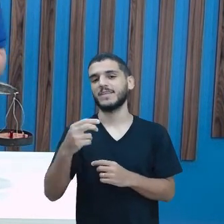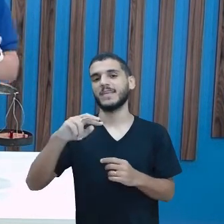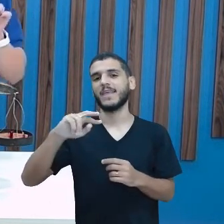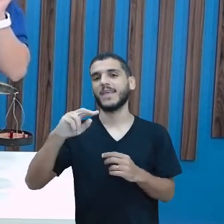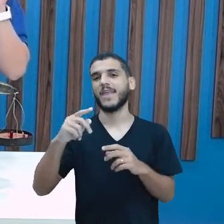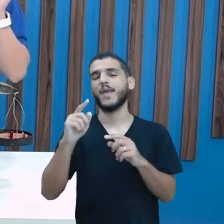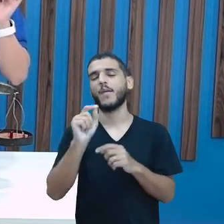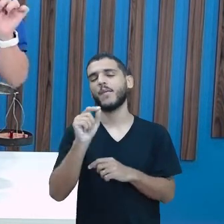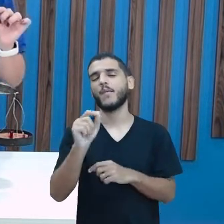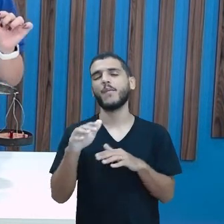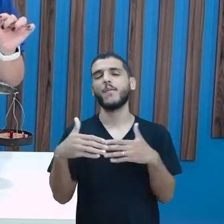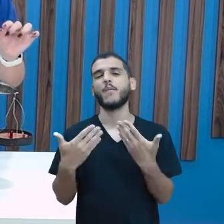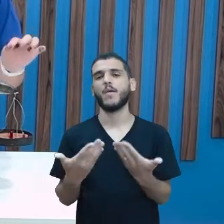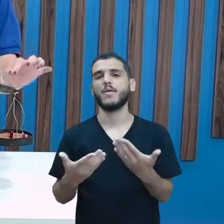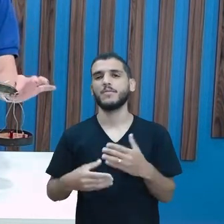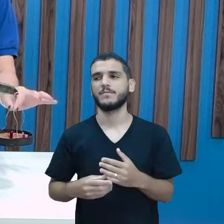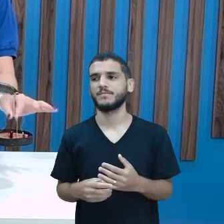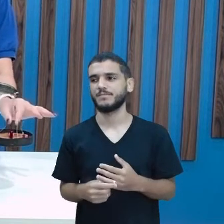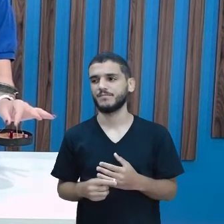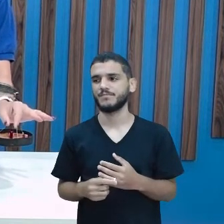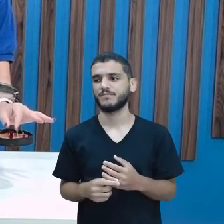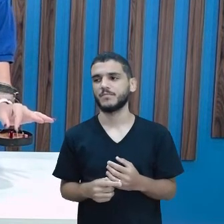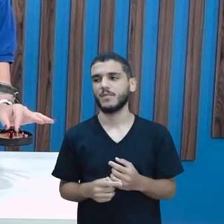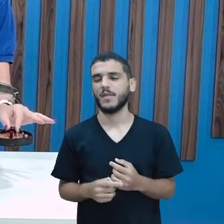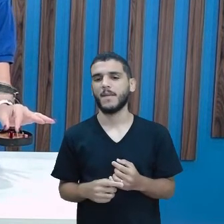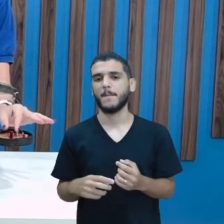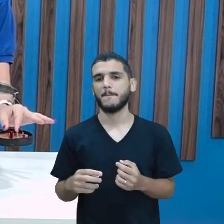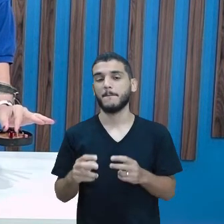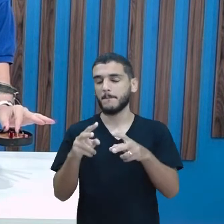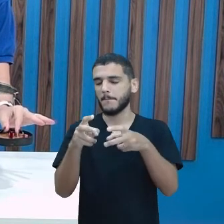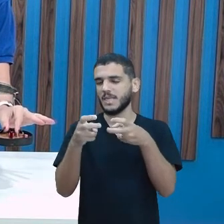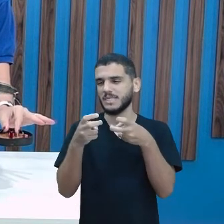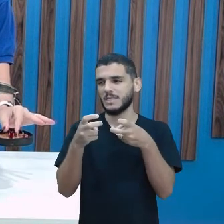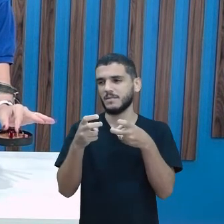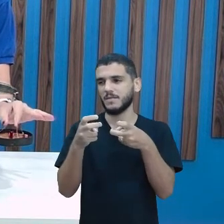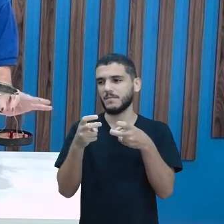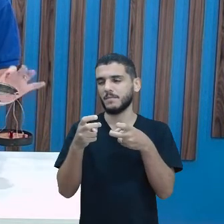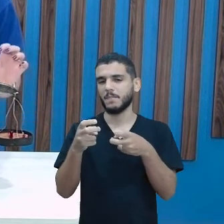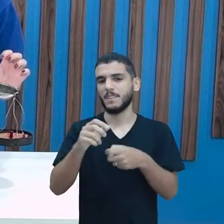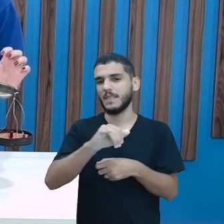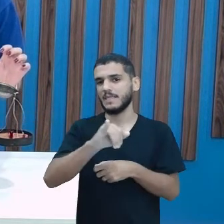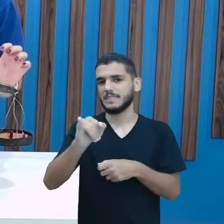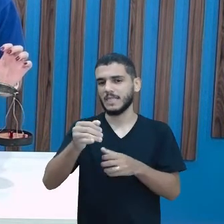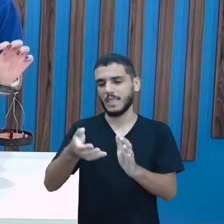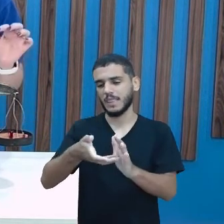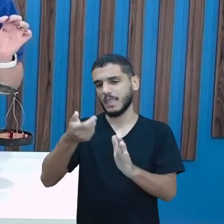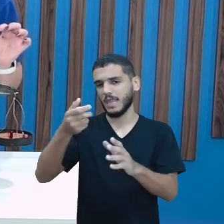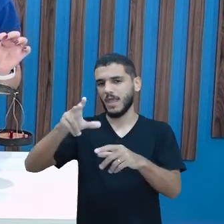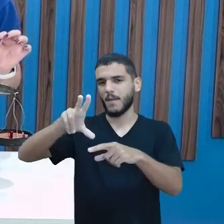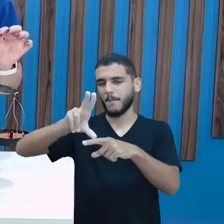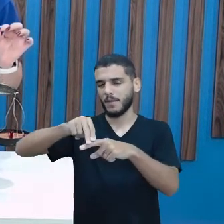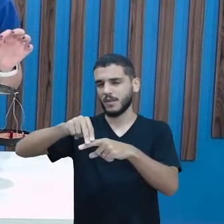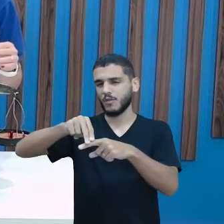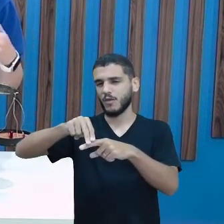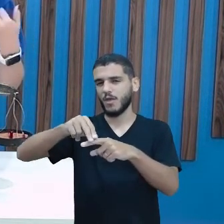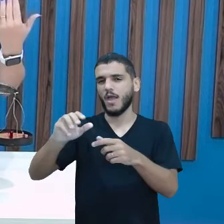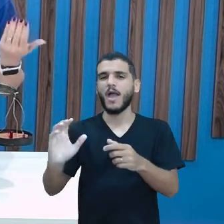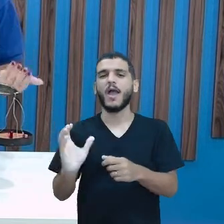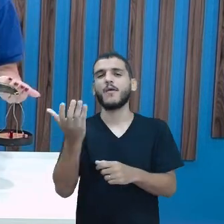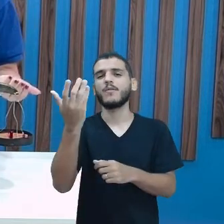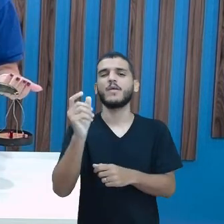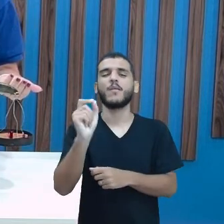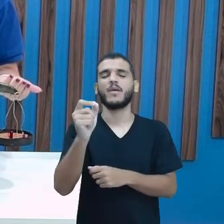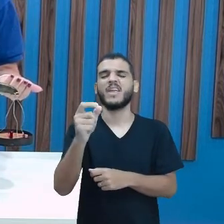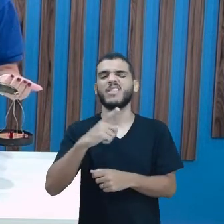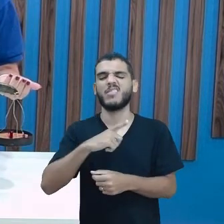agora. Observem, se eu tirar um pregador daqui, o que é que vai acontecer? Será que a balança vai permanecer